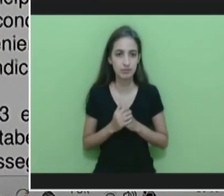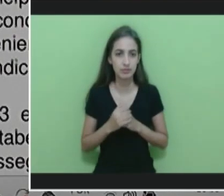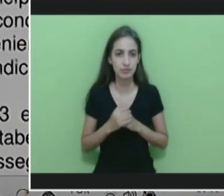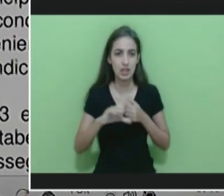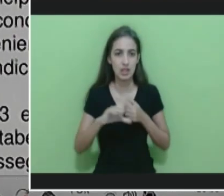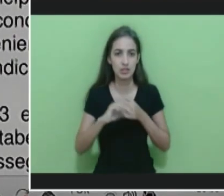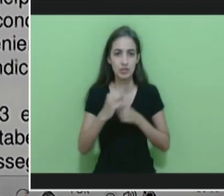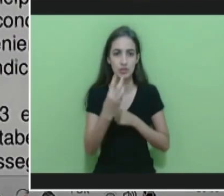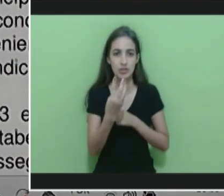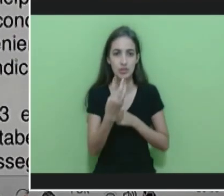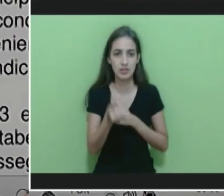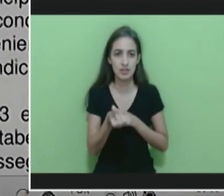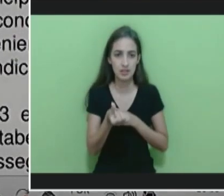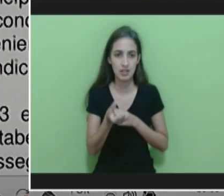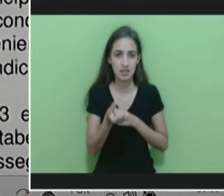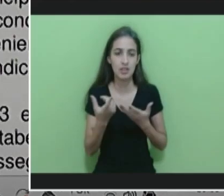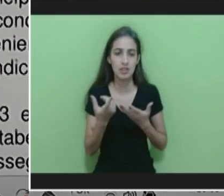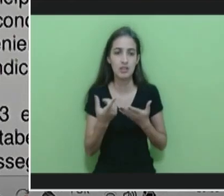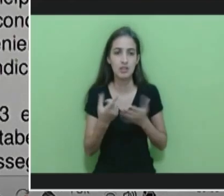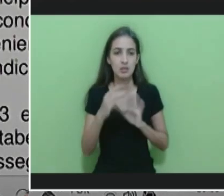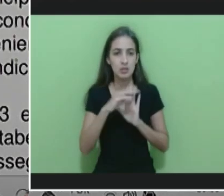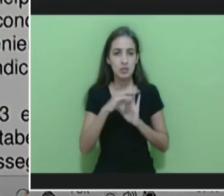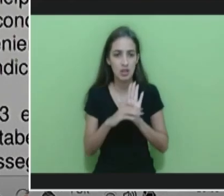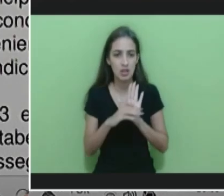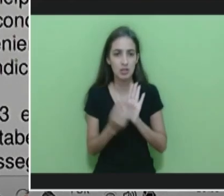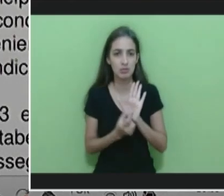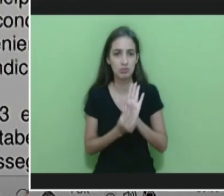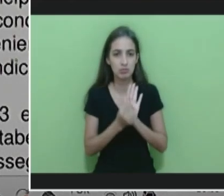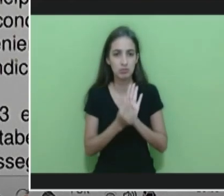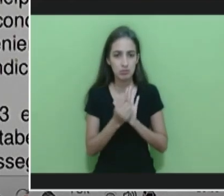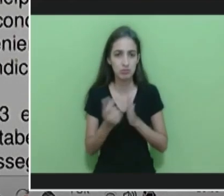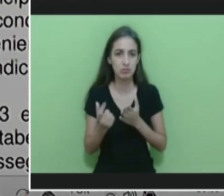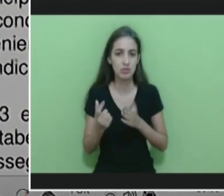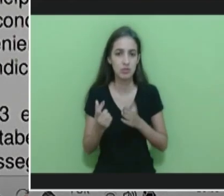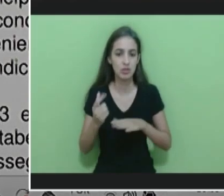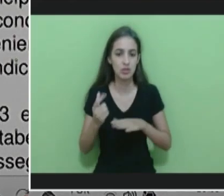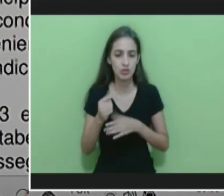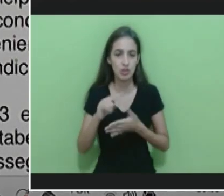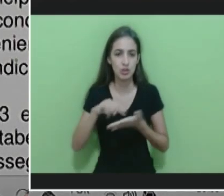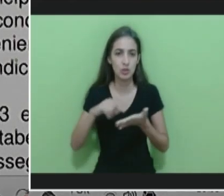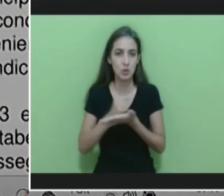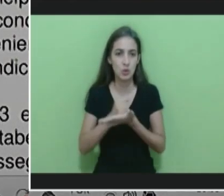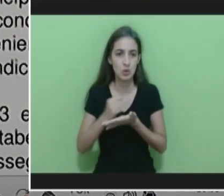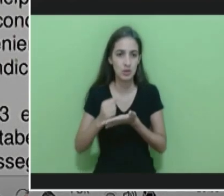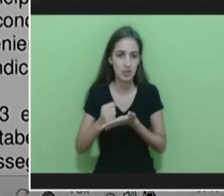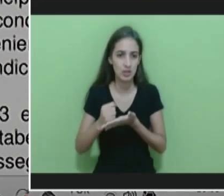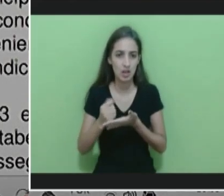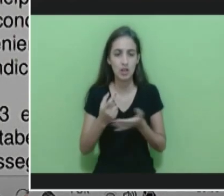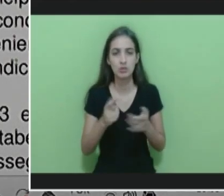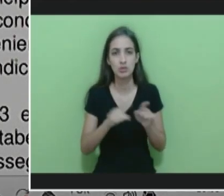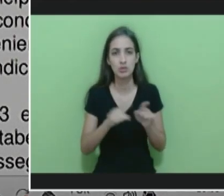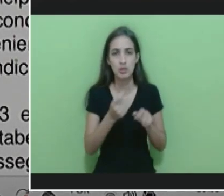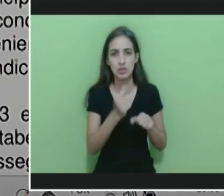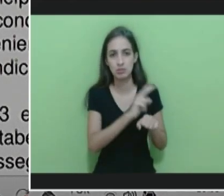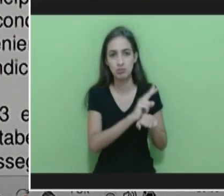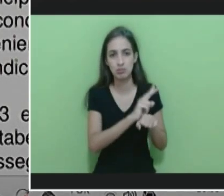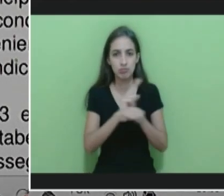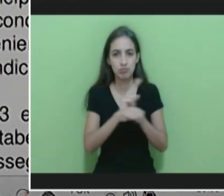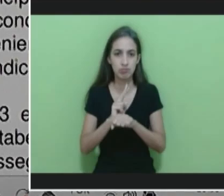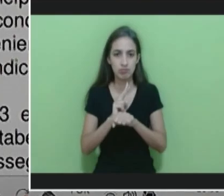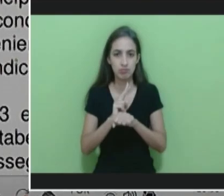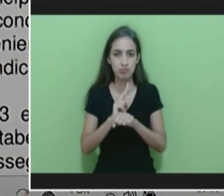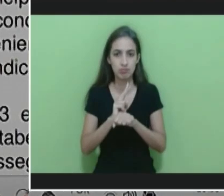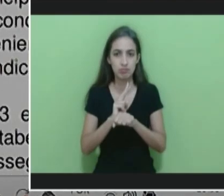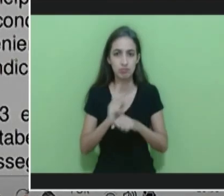As programações custeadas com recursos provenientes de convênio, contratos e operações de crédito não formalizados ficarão condicionadas